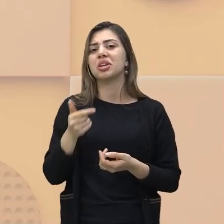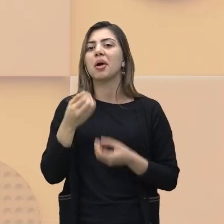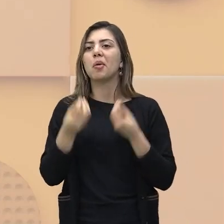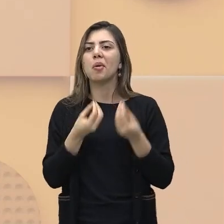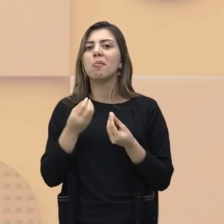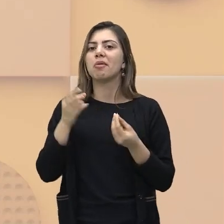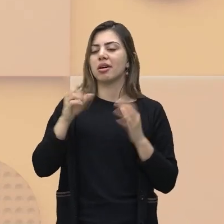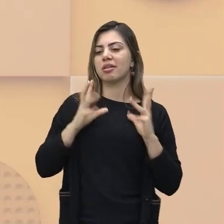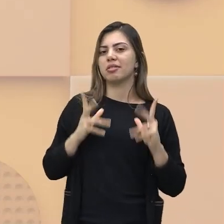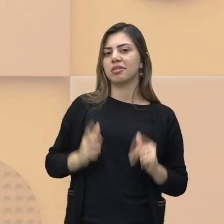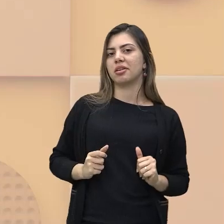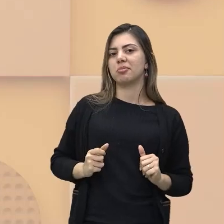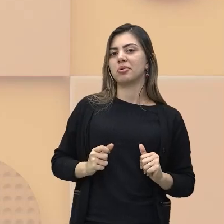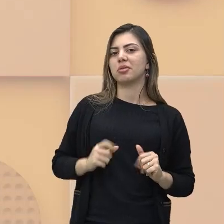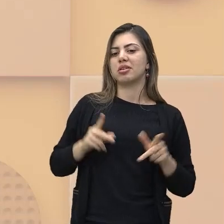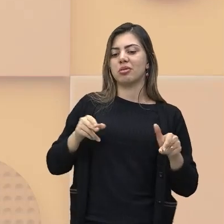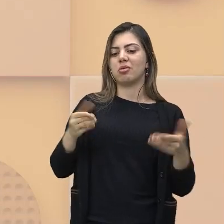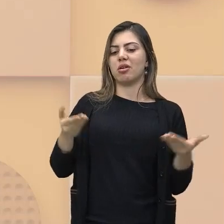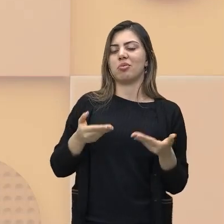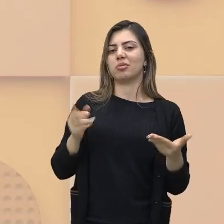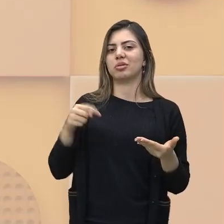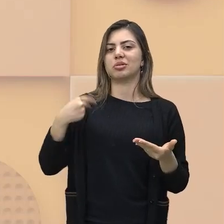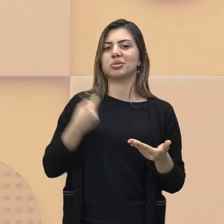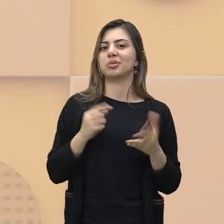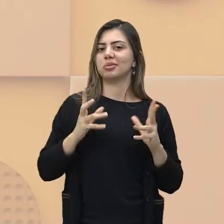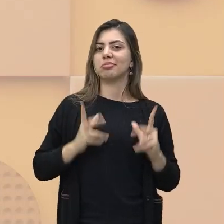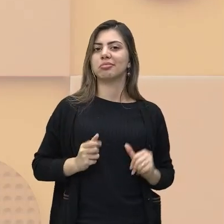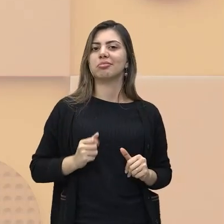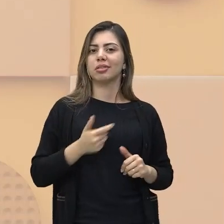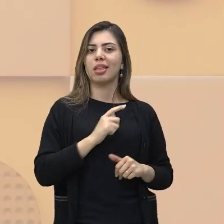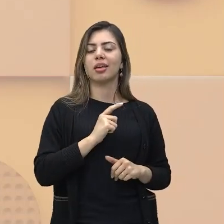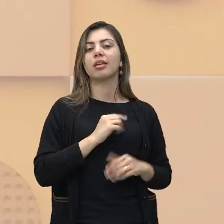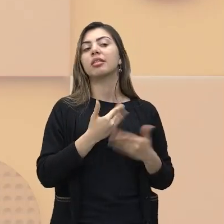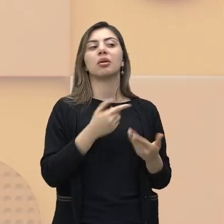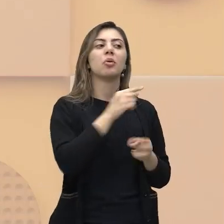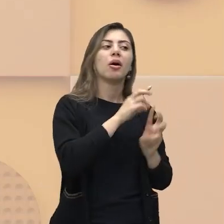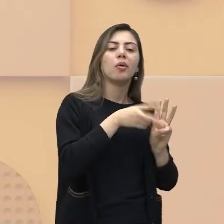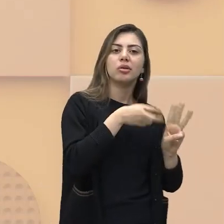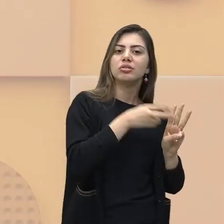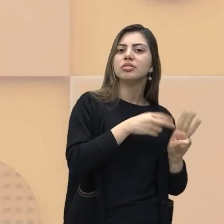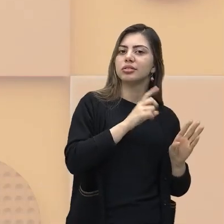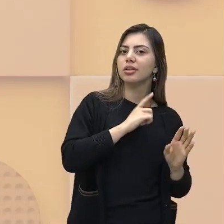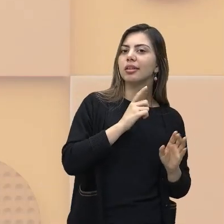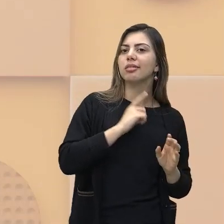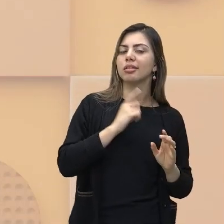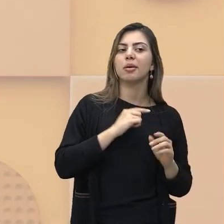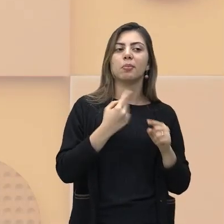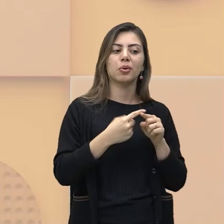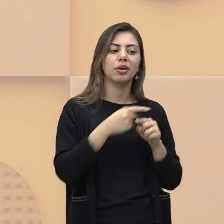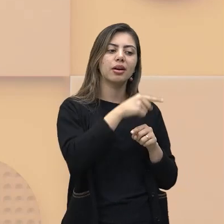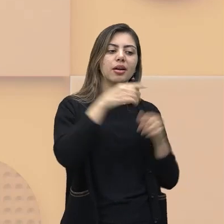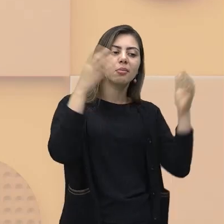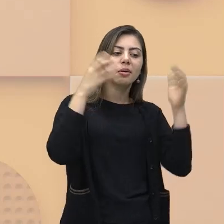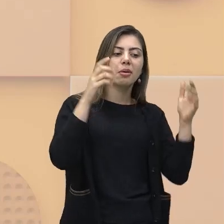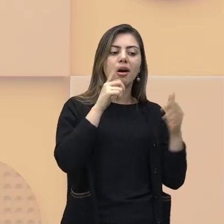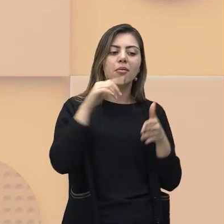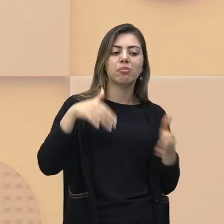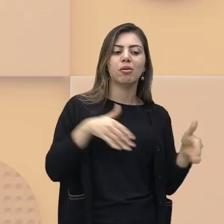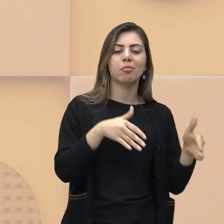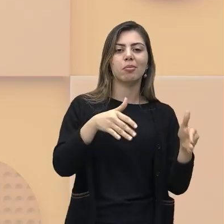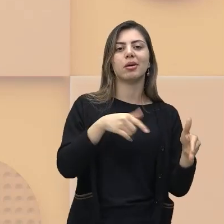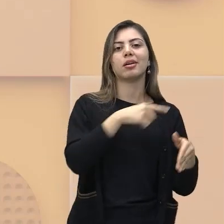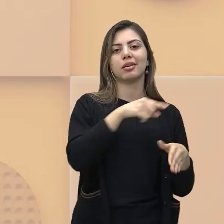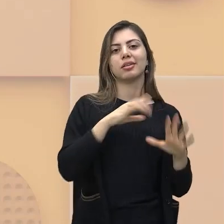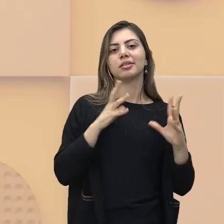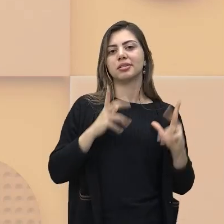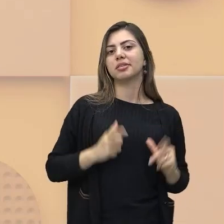higiene, um grau de higiene como nós temos hoje, ou como o indígena tinha, já que de tomar banho nos rios, nos igarapés, de ser mais limpo do